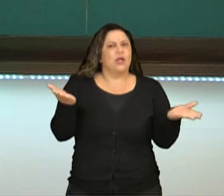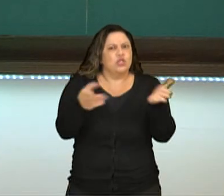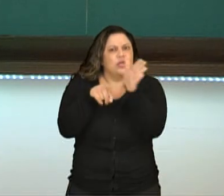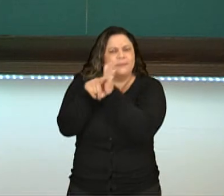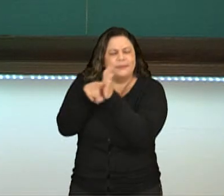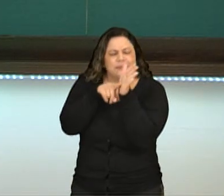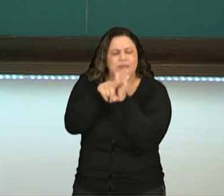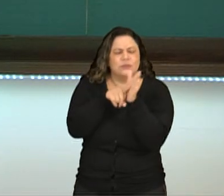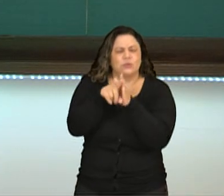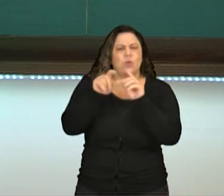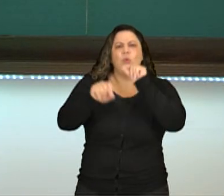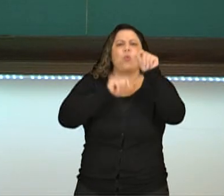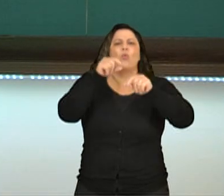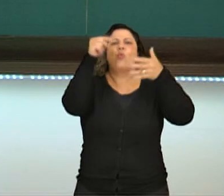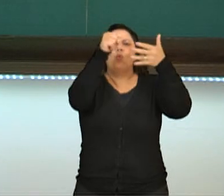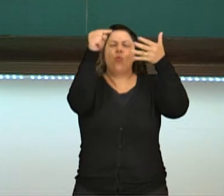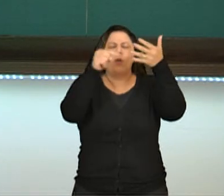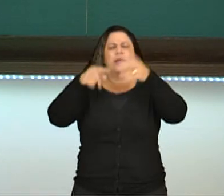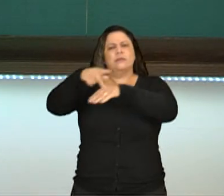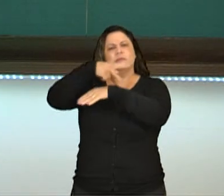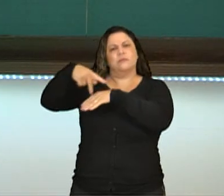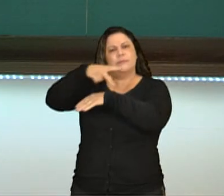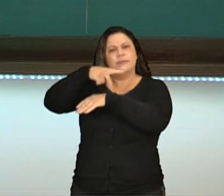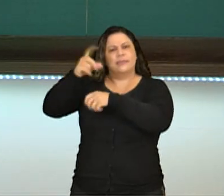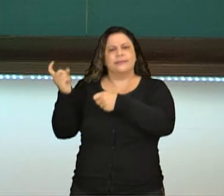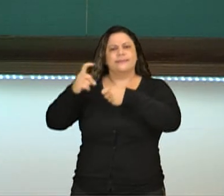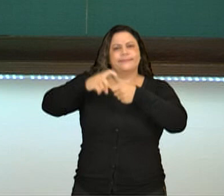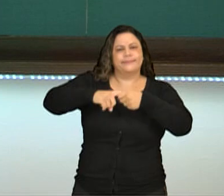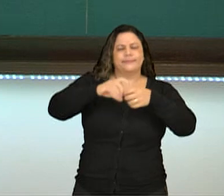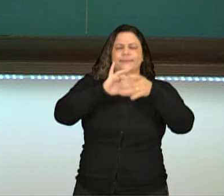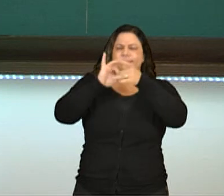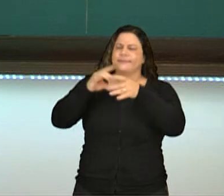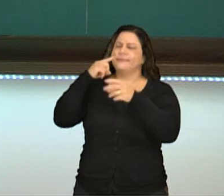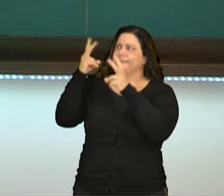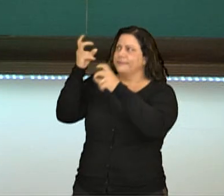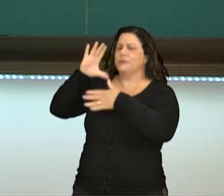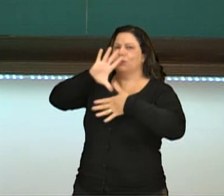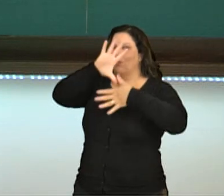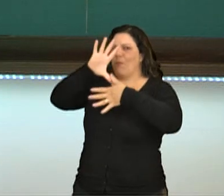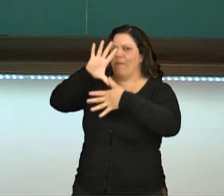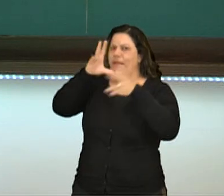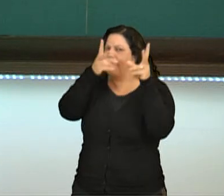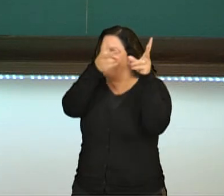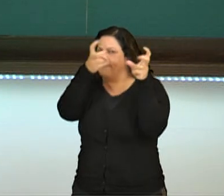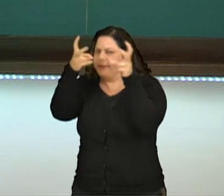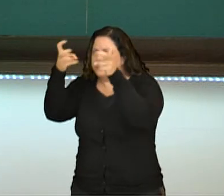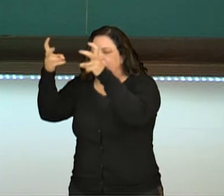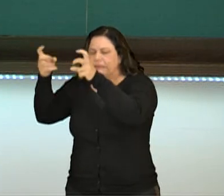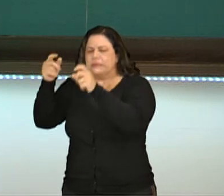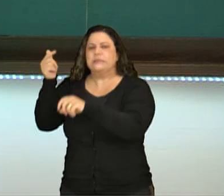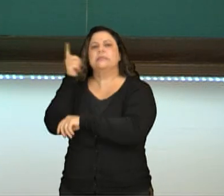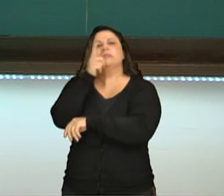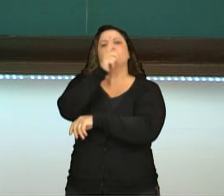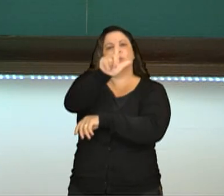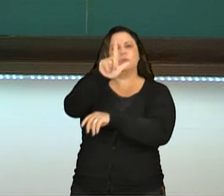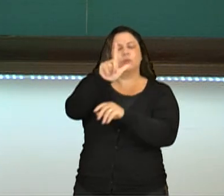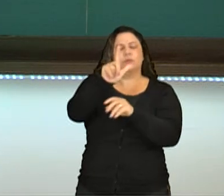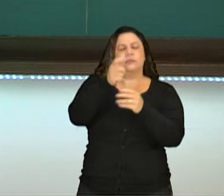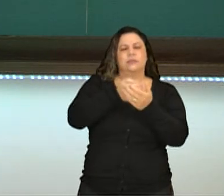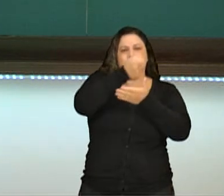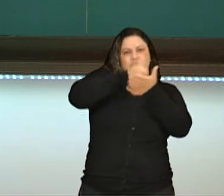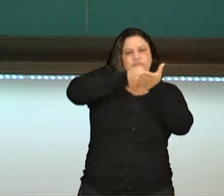Pesquisou? Quais países fazem parte do chamado Oriente Médio? Vou colocar até um mapa aí para a gente ajudar a verificar se você conseguiu